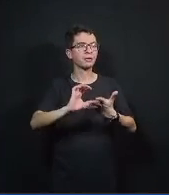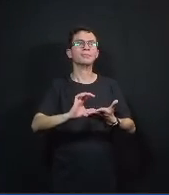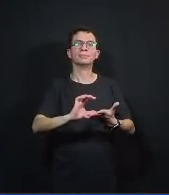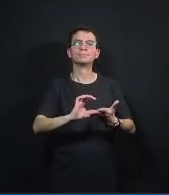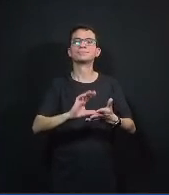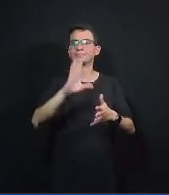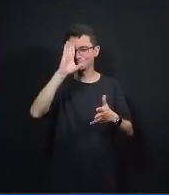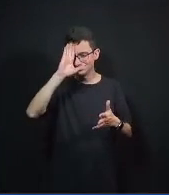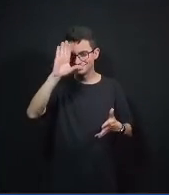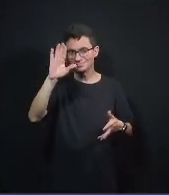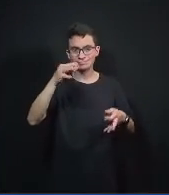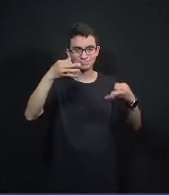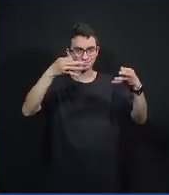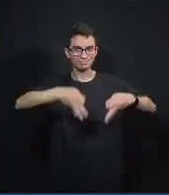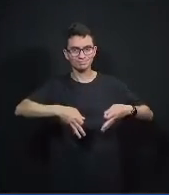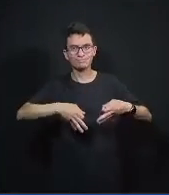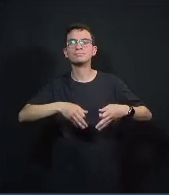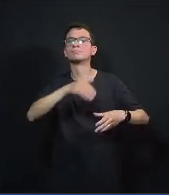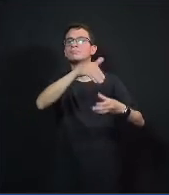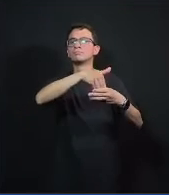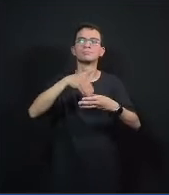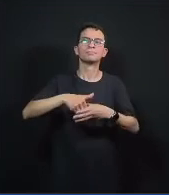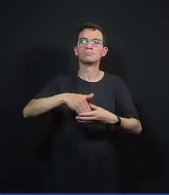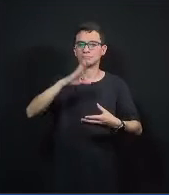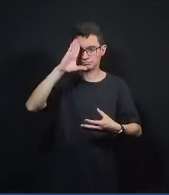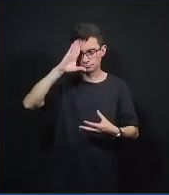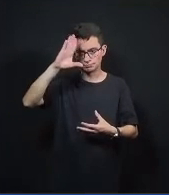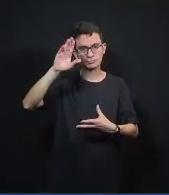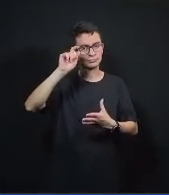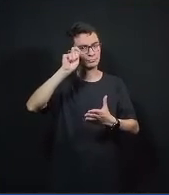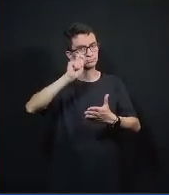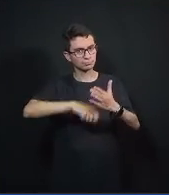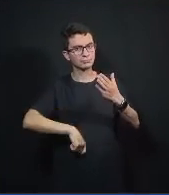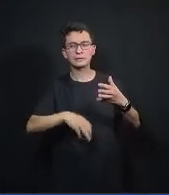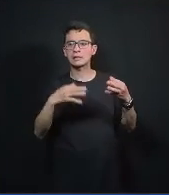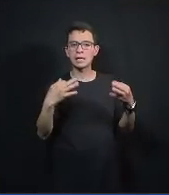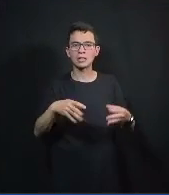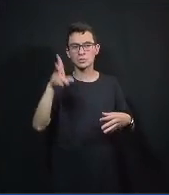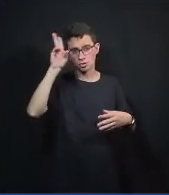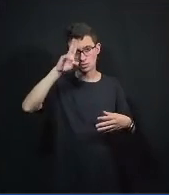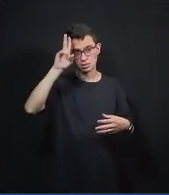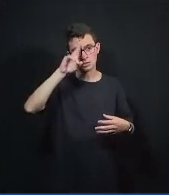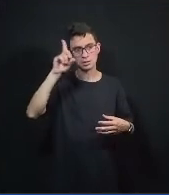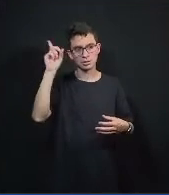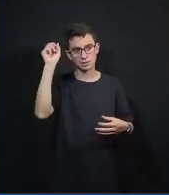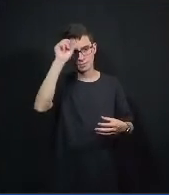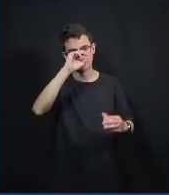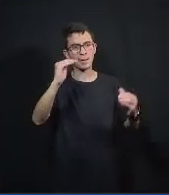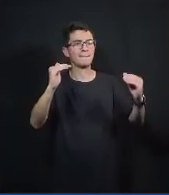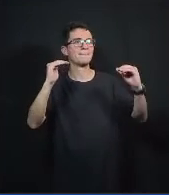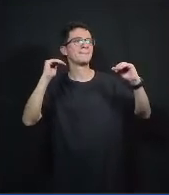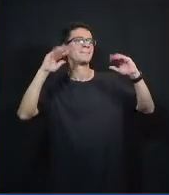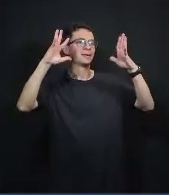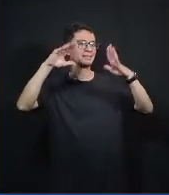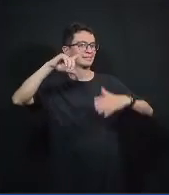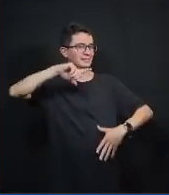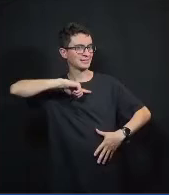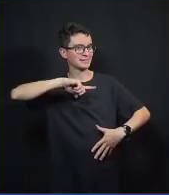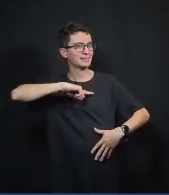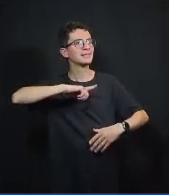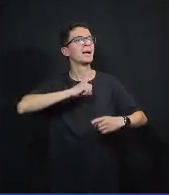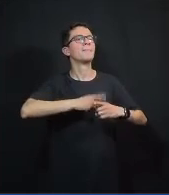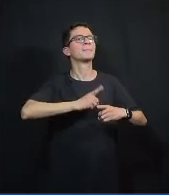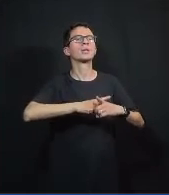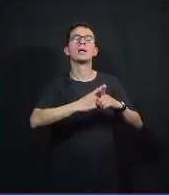certamente ficarão registradas na história como uma das mais complexas de todos os tempos, mas também ficará marcada pela União em torno de um objetivo